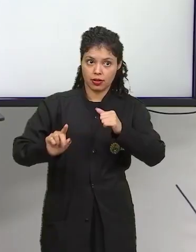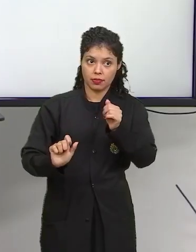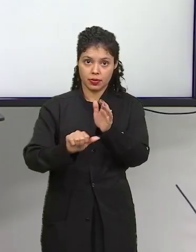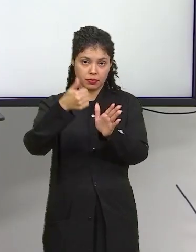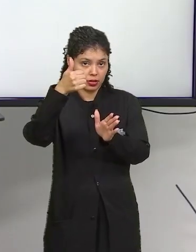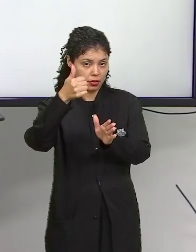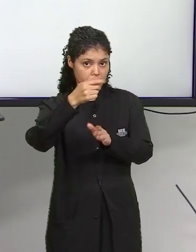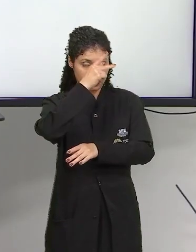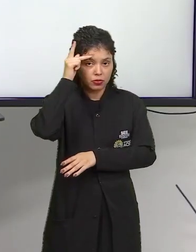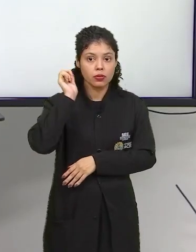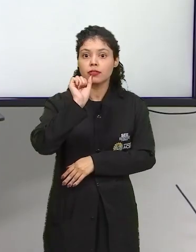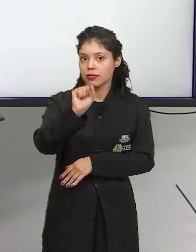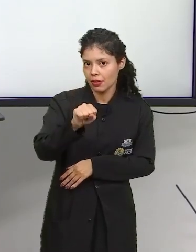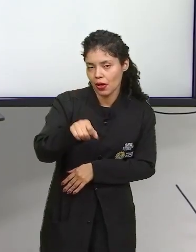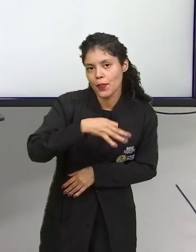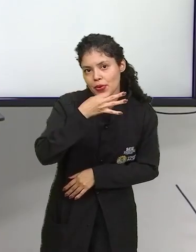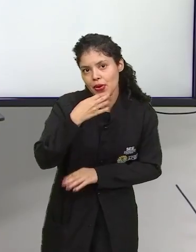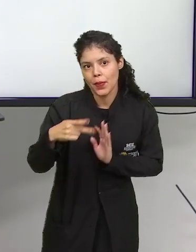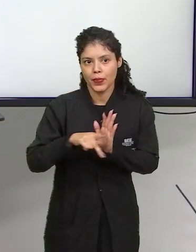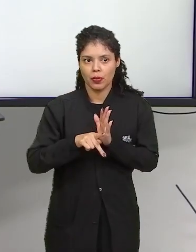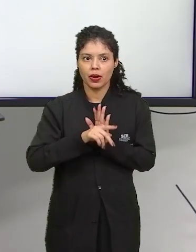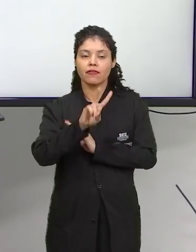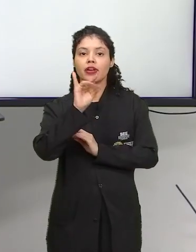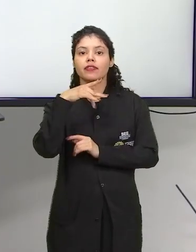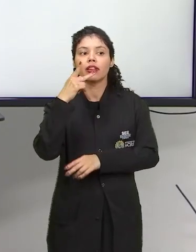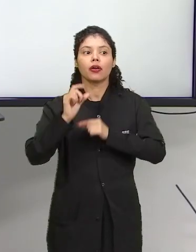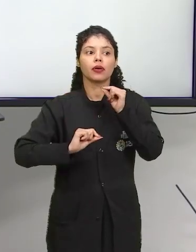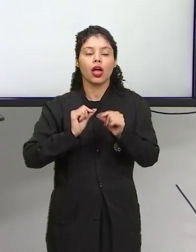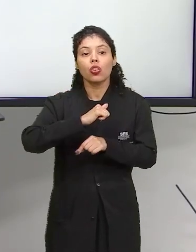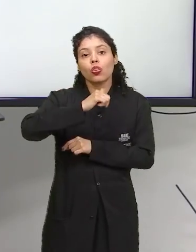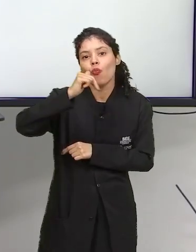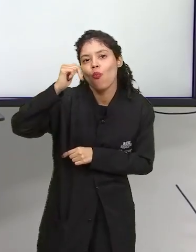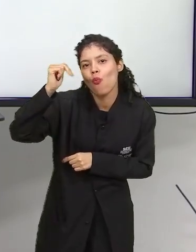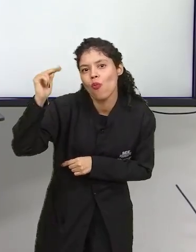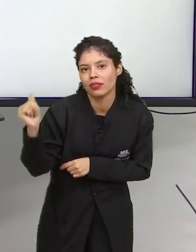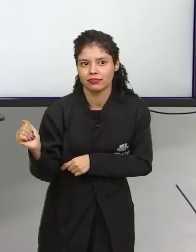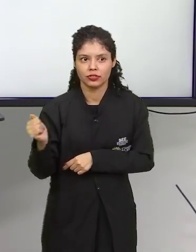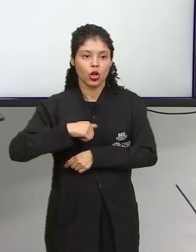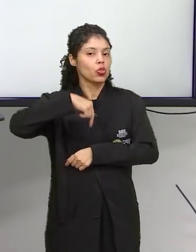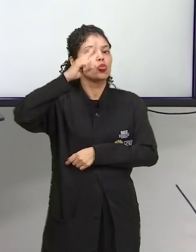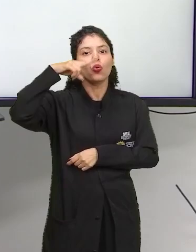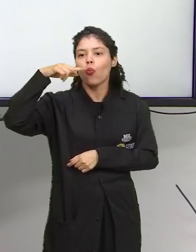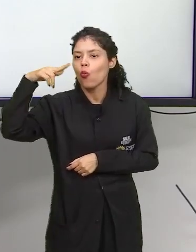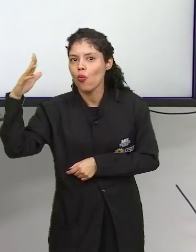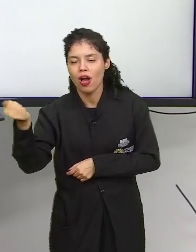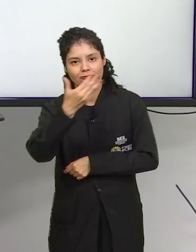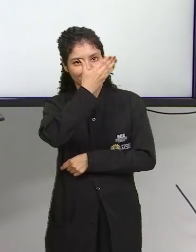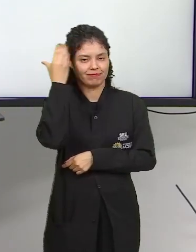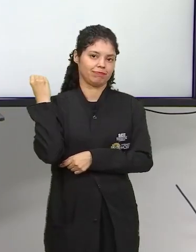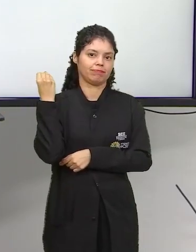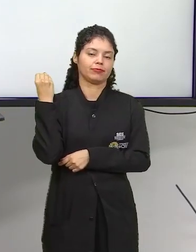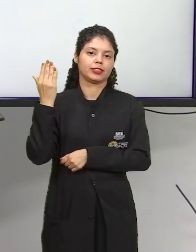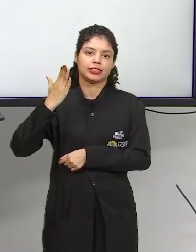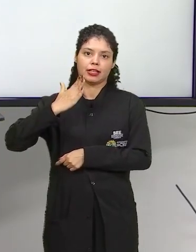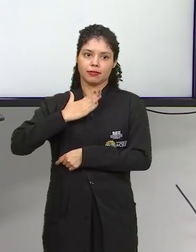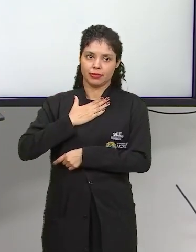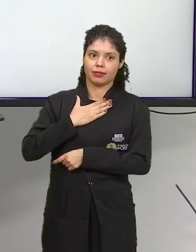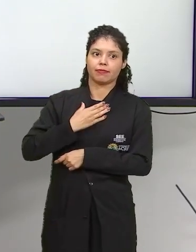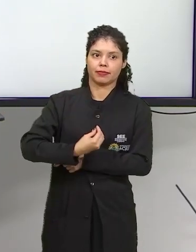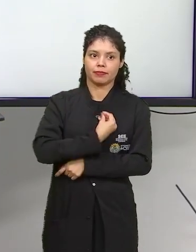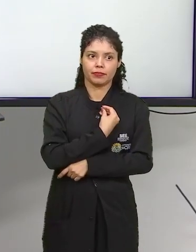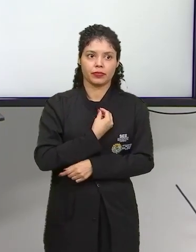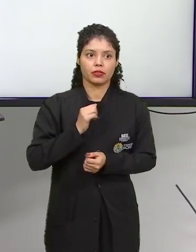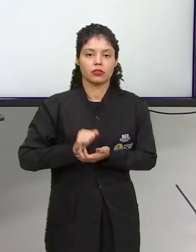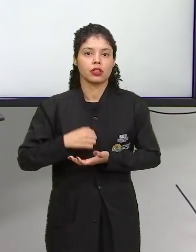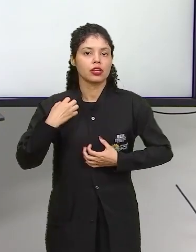Vai dar a opinião dele? Vai. Tanto que ele vai falar que nunca esquecerá. Eu nunca esquecerei nas minhas retinas.